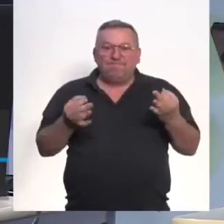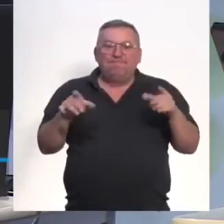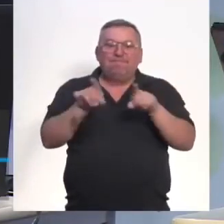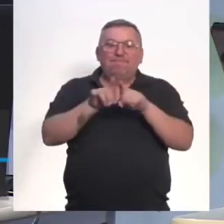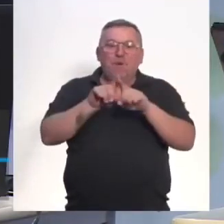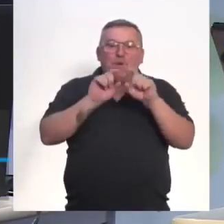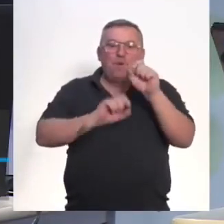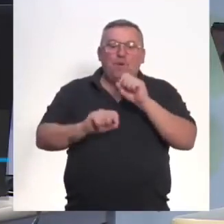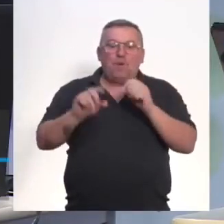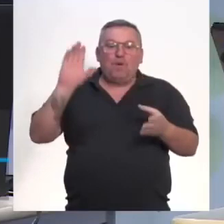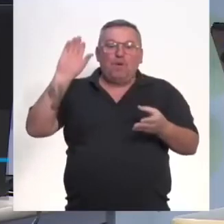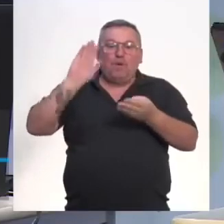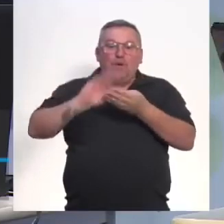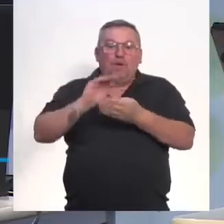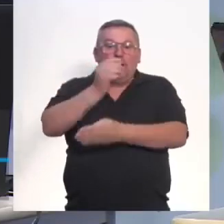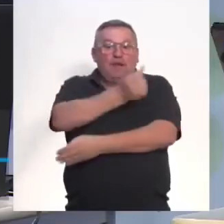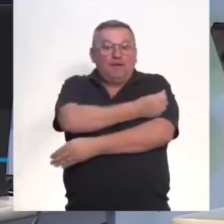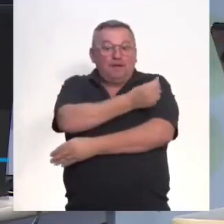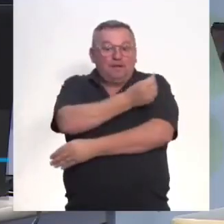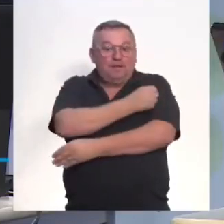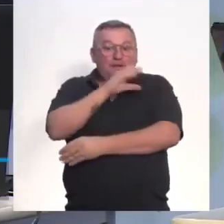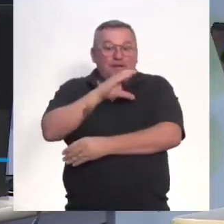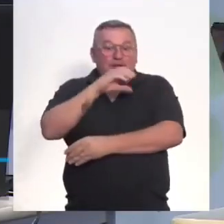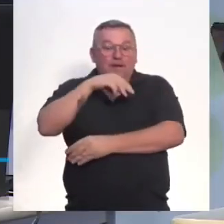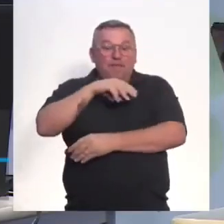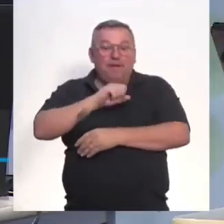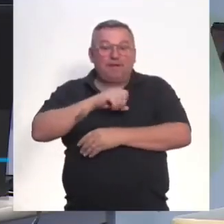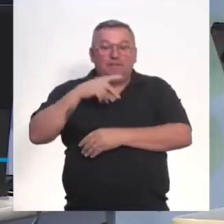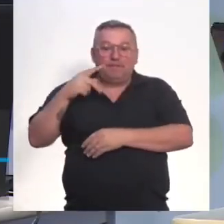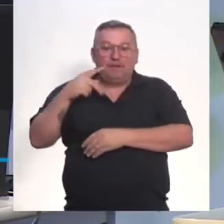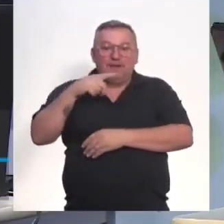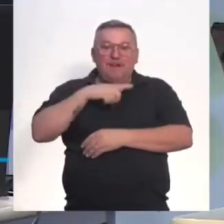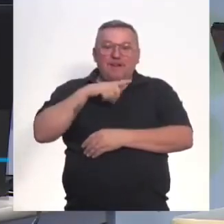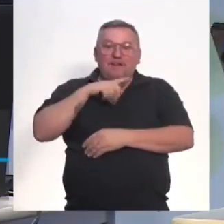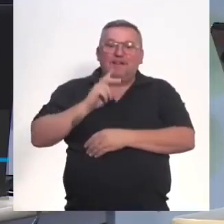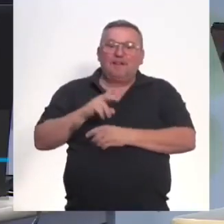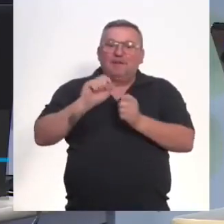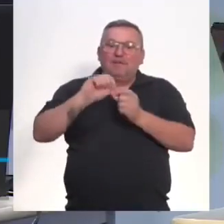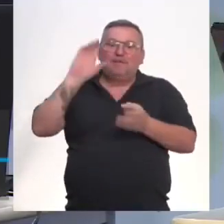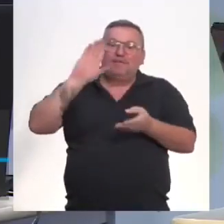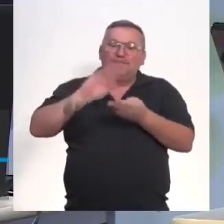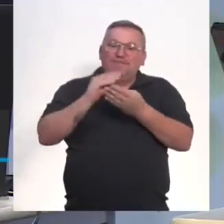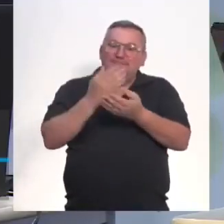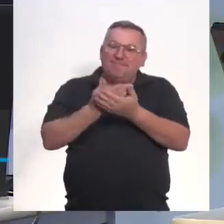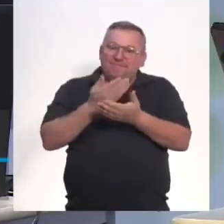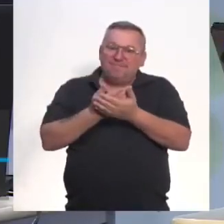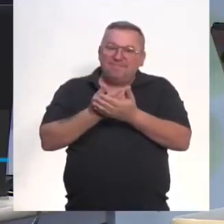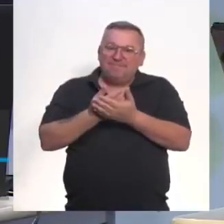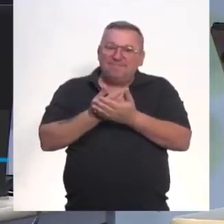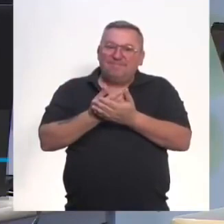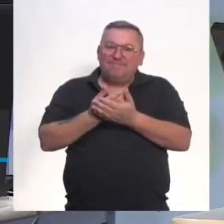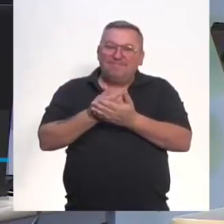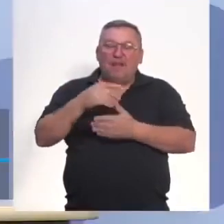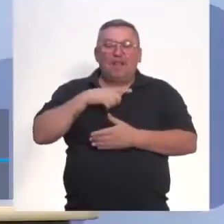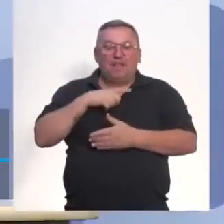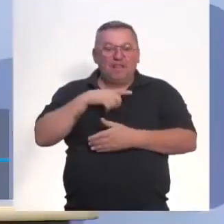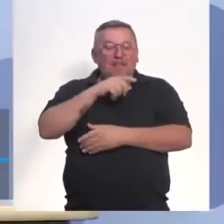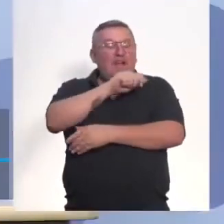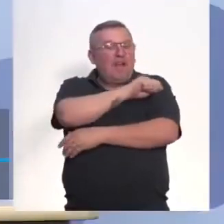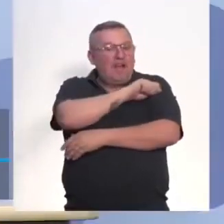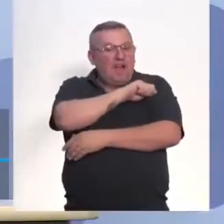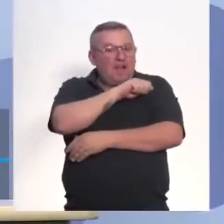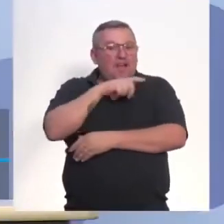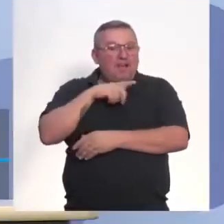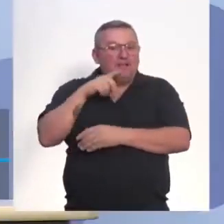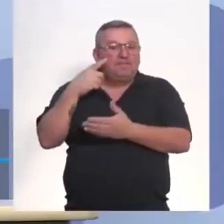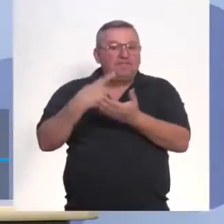temos também o resumo, sexto ano, CMSP Resumos, que sempre faz o resumo da aula do sexto ano. Sim, e teve aluno que marcou da